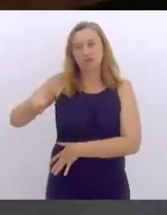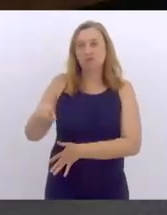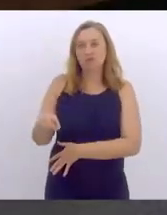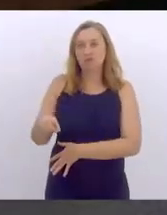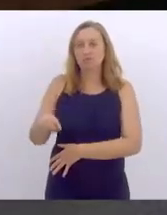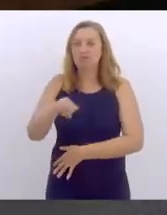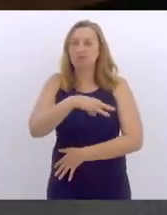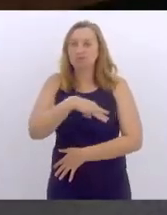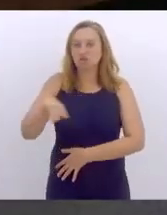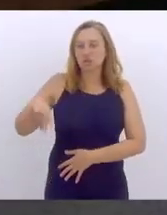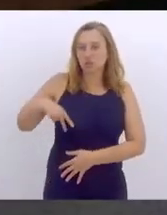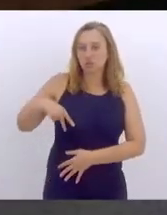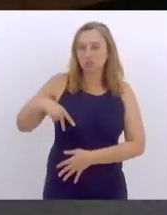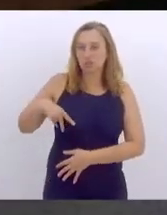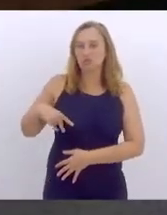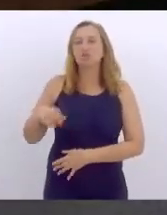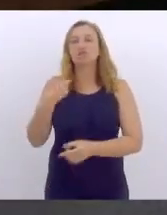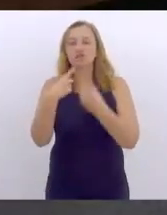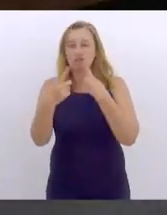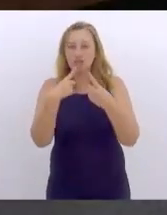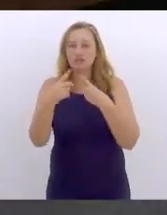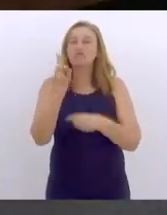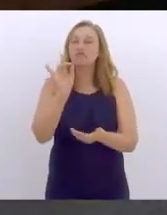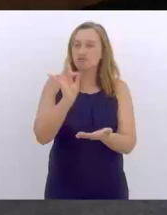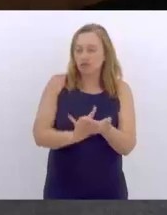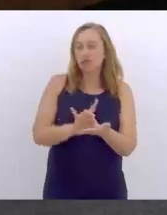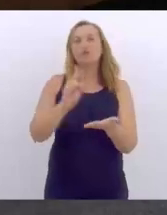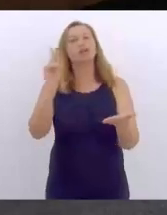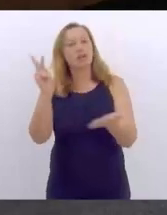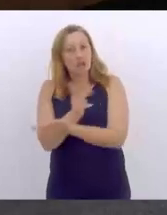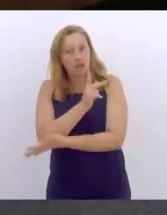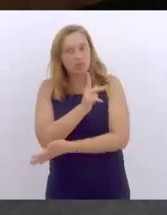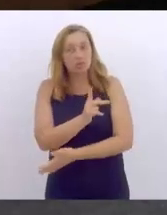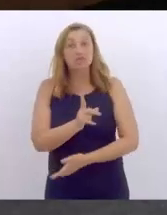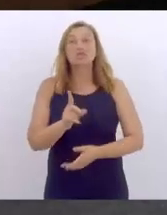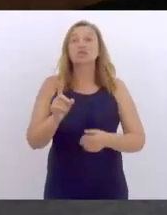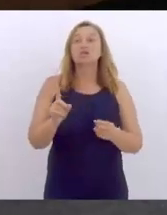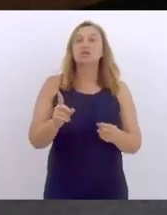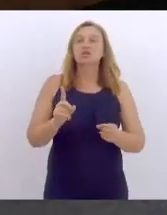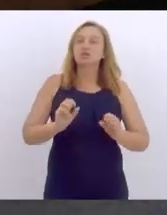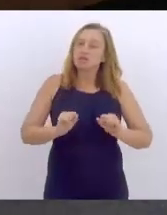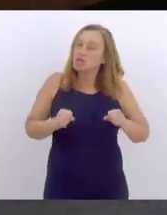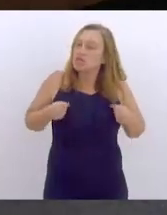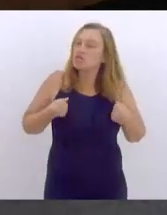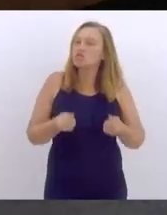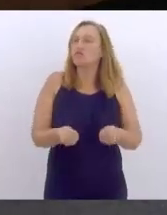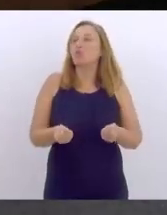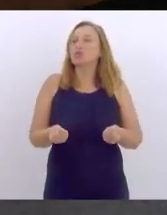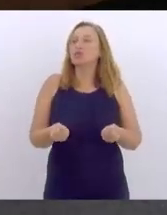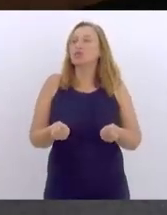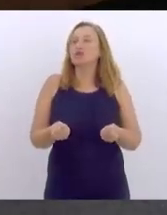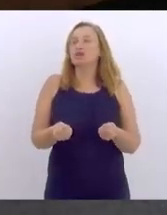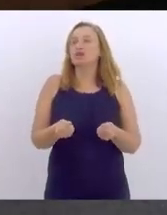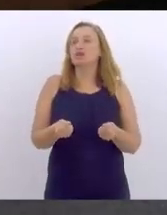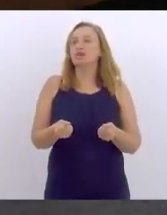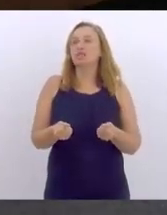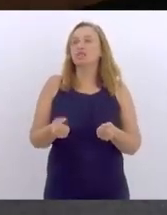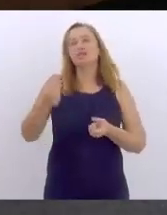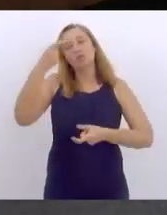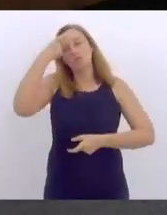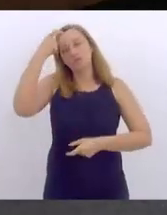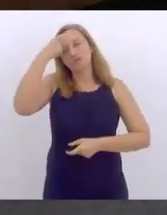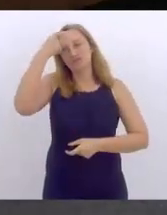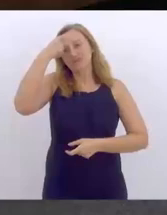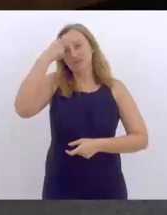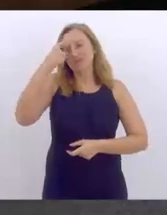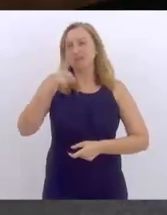ao Ministério Público que esse diálogo realmente aconteça, que a gente force, né, um consenso para que a